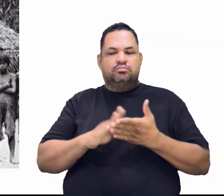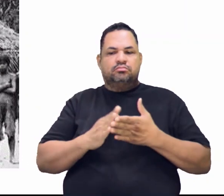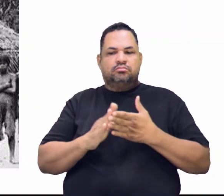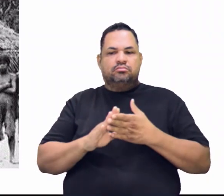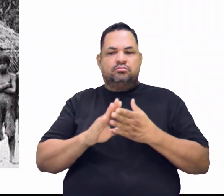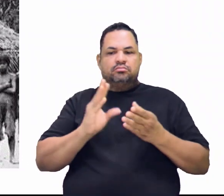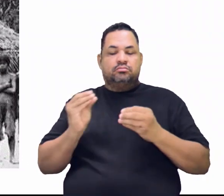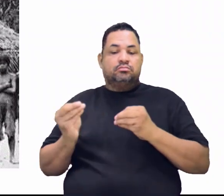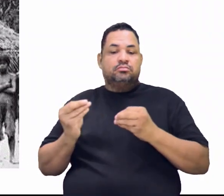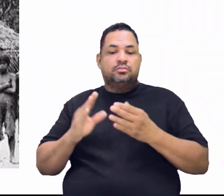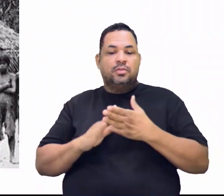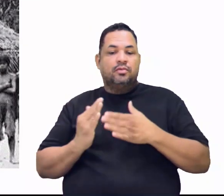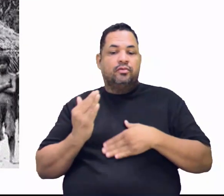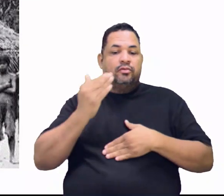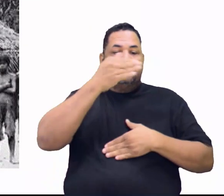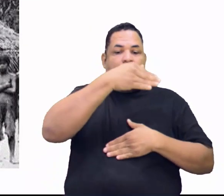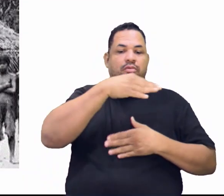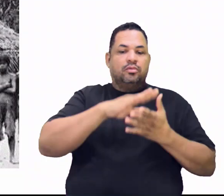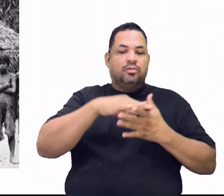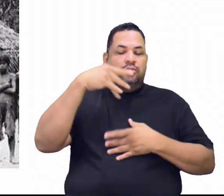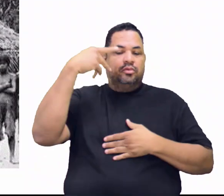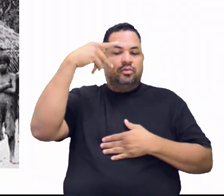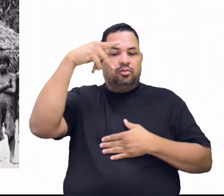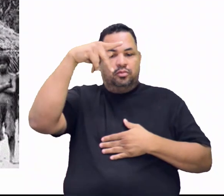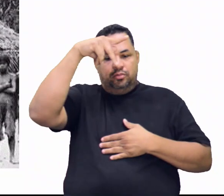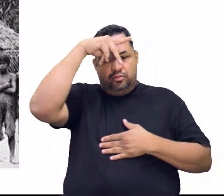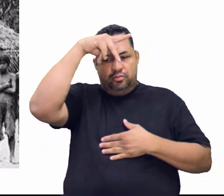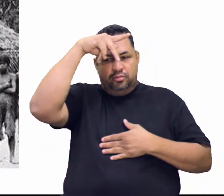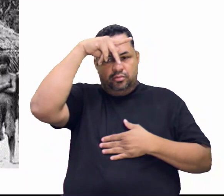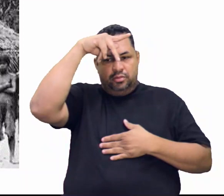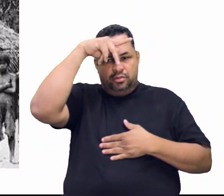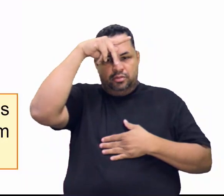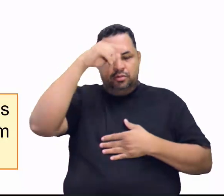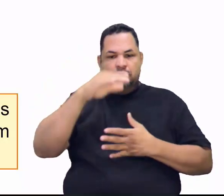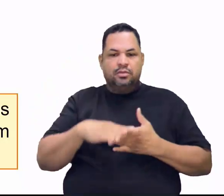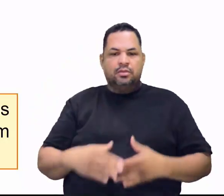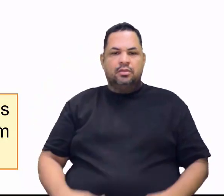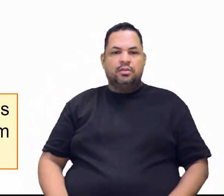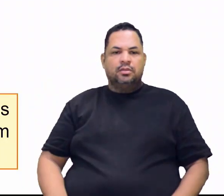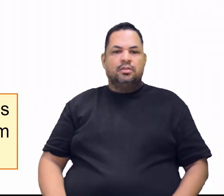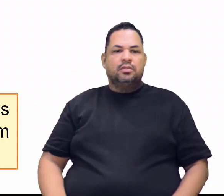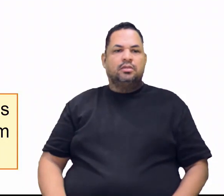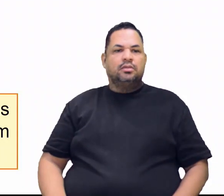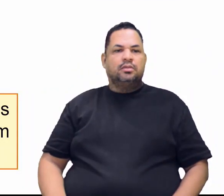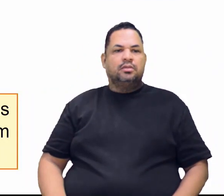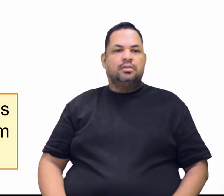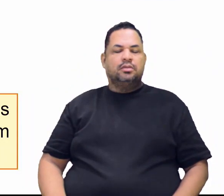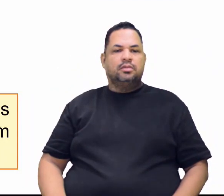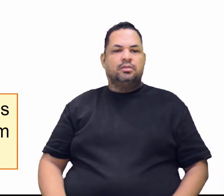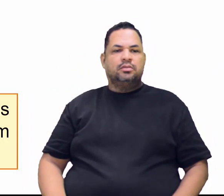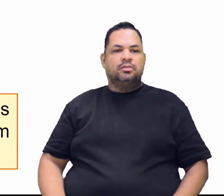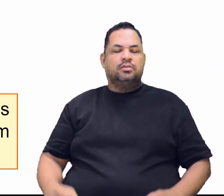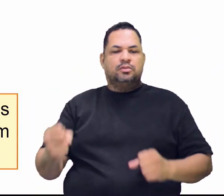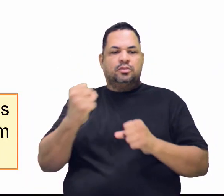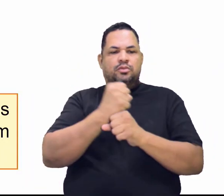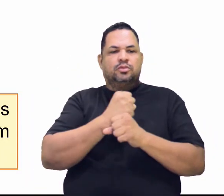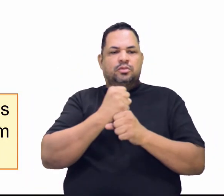Esses migraram do Peru para essa região. E aí,